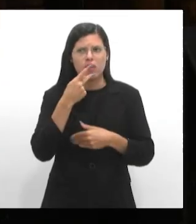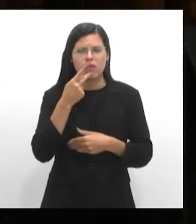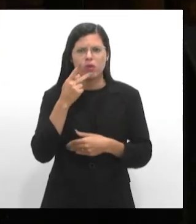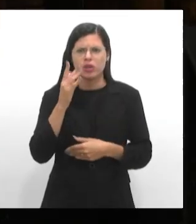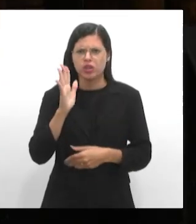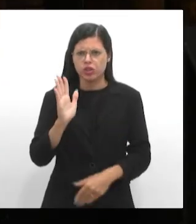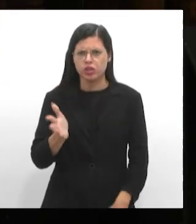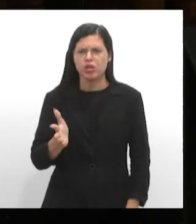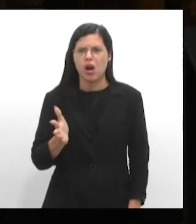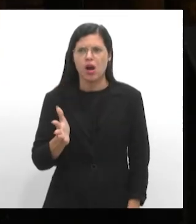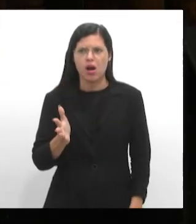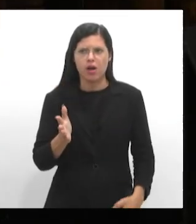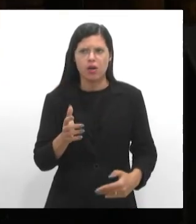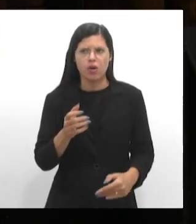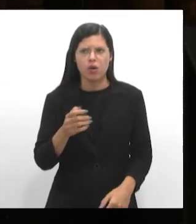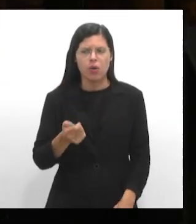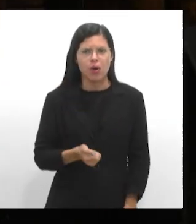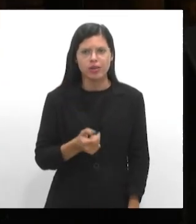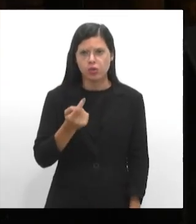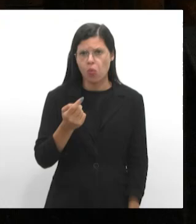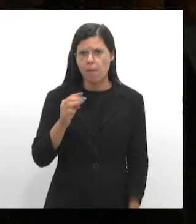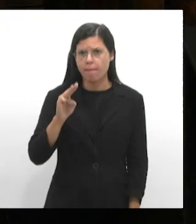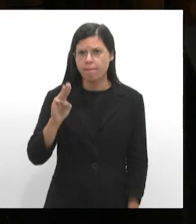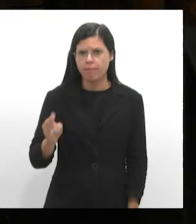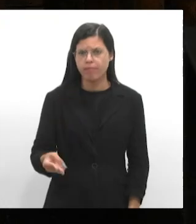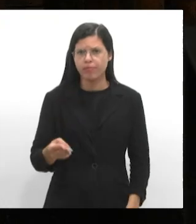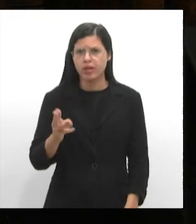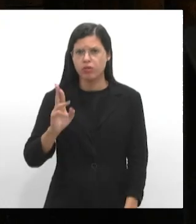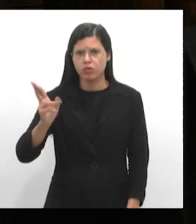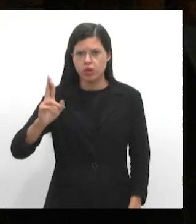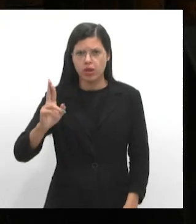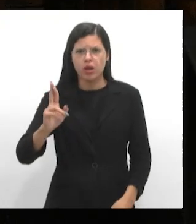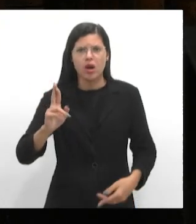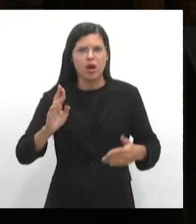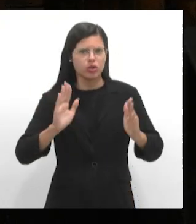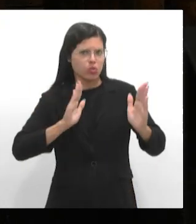alocou quase R$1 milhão ao longo do mandato dele.